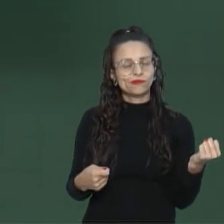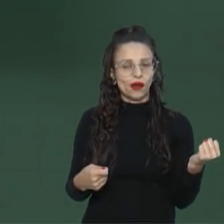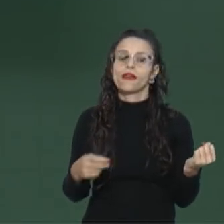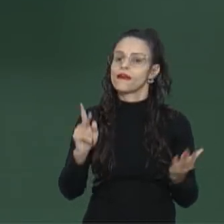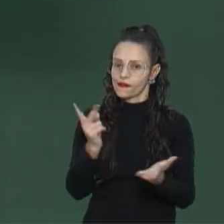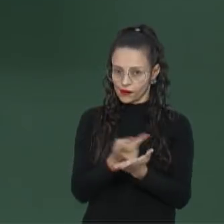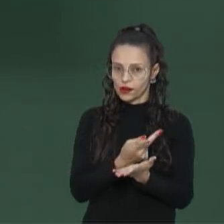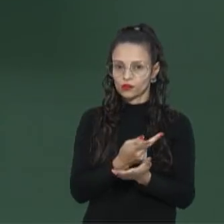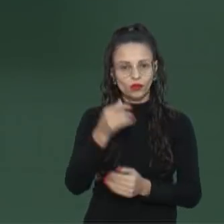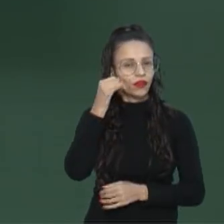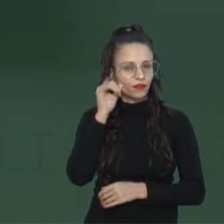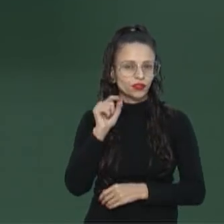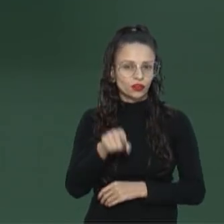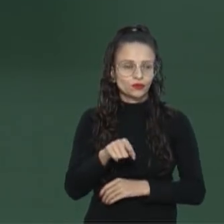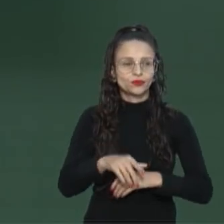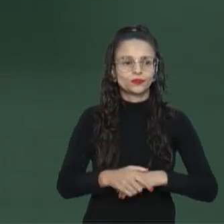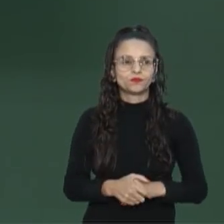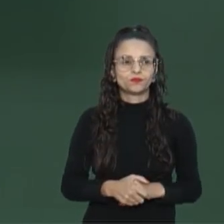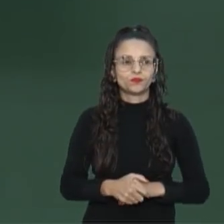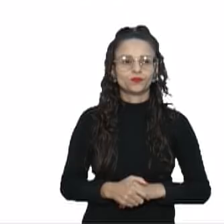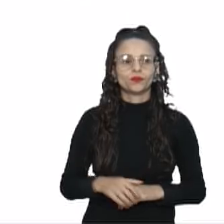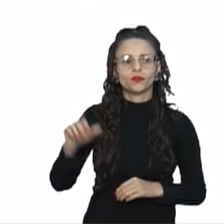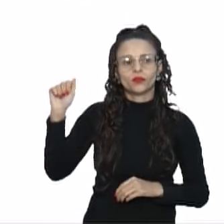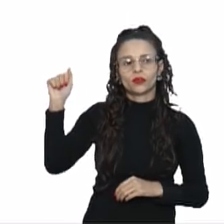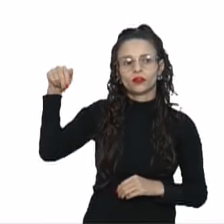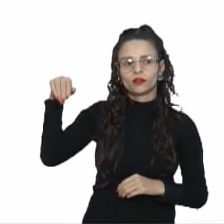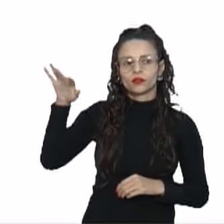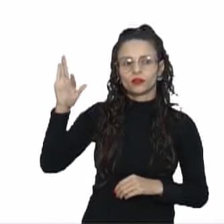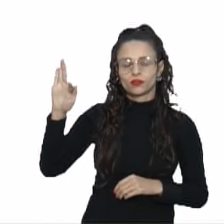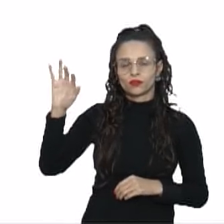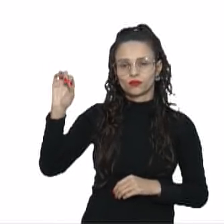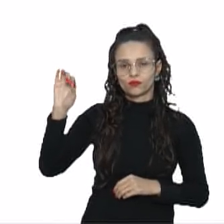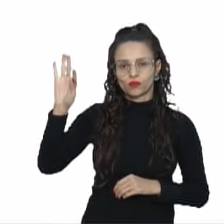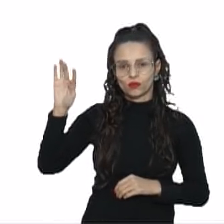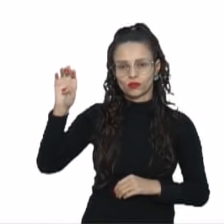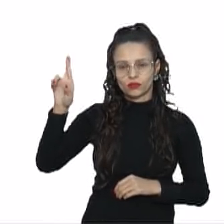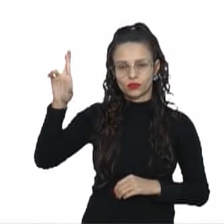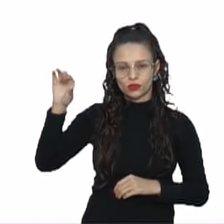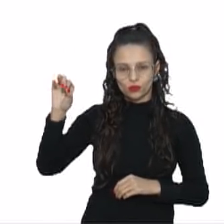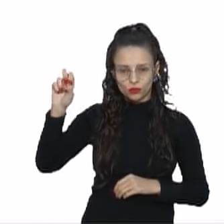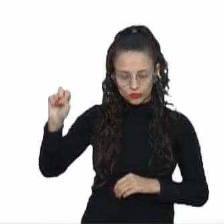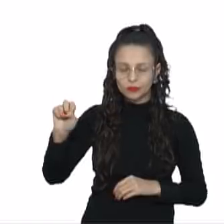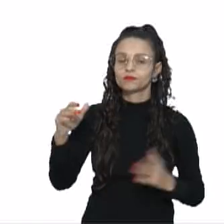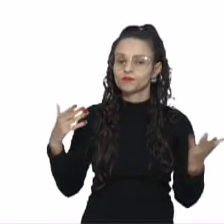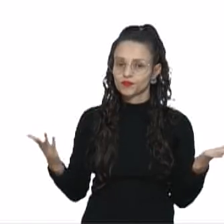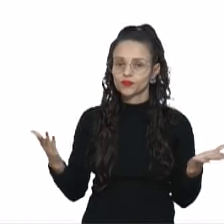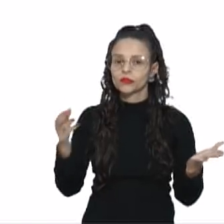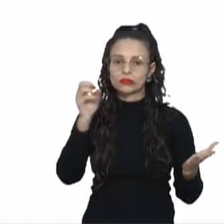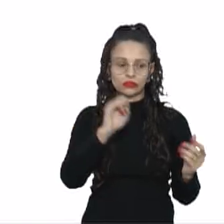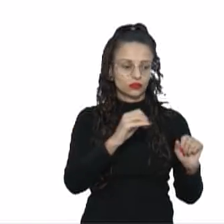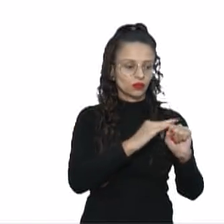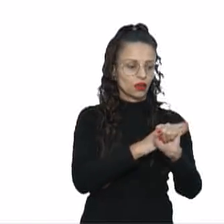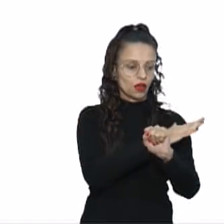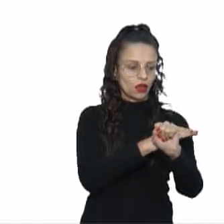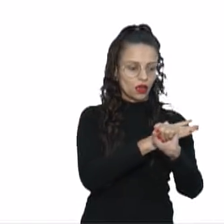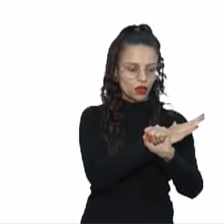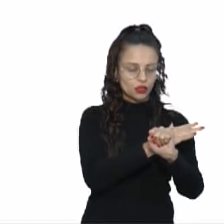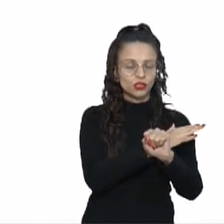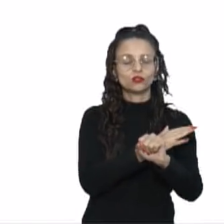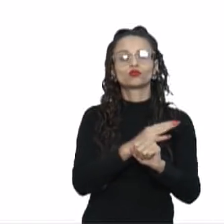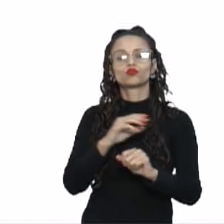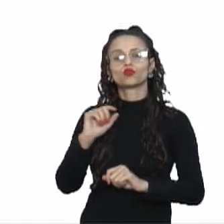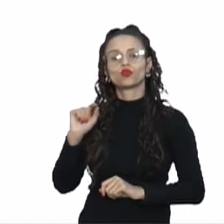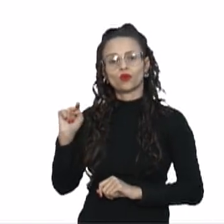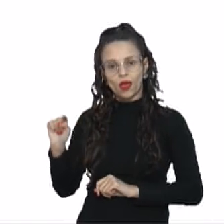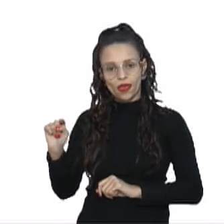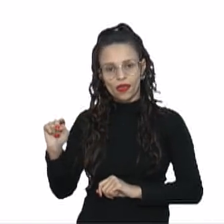bom? Os óxidos anfóteros, o que, que eles fazem? Na presença de um ácido, se comportam como óxidos básicos. E